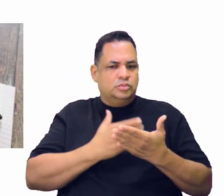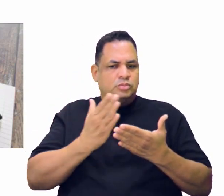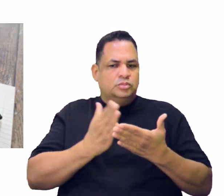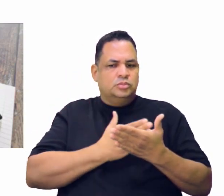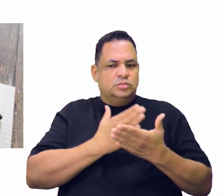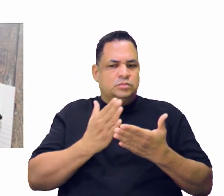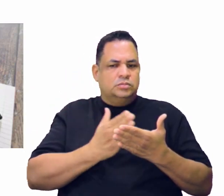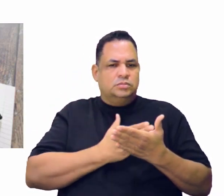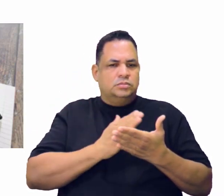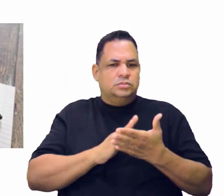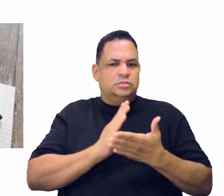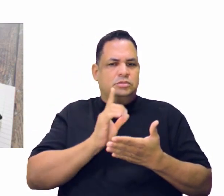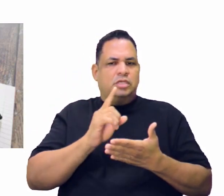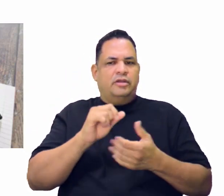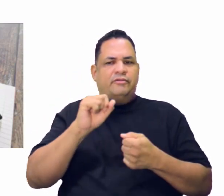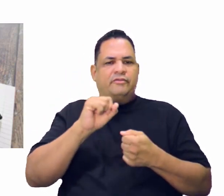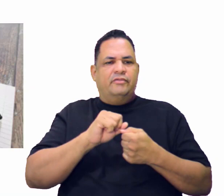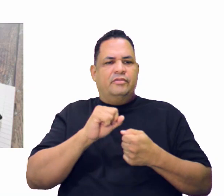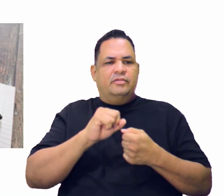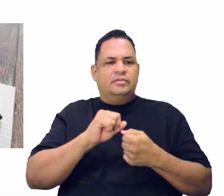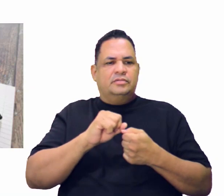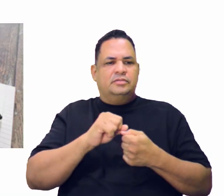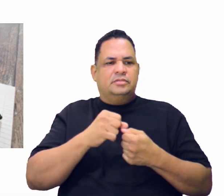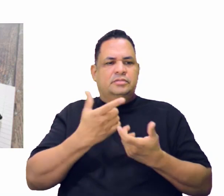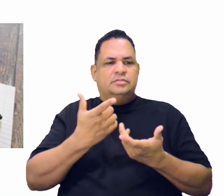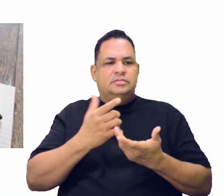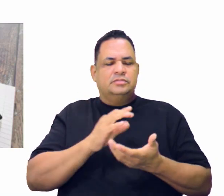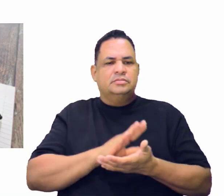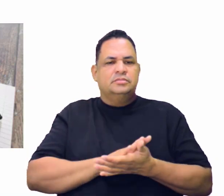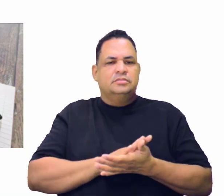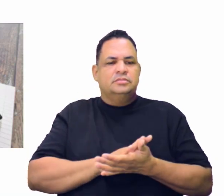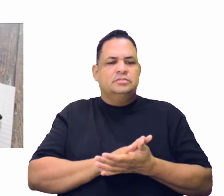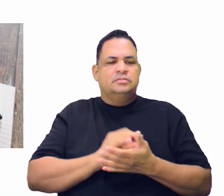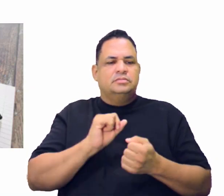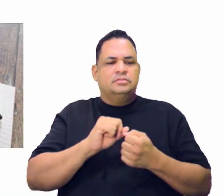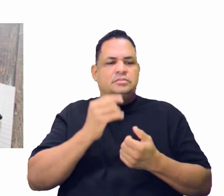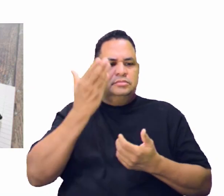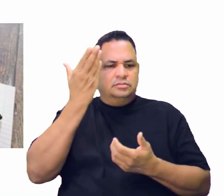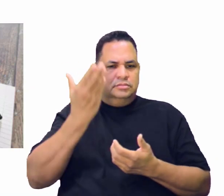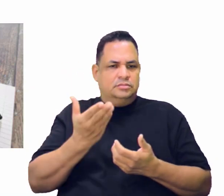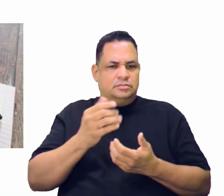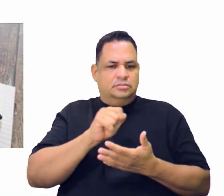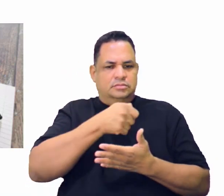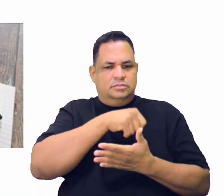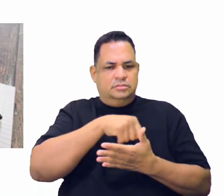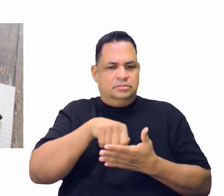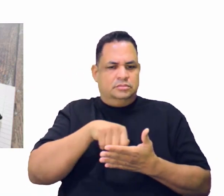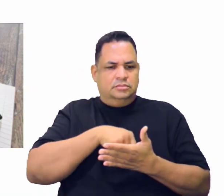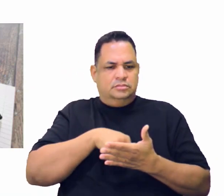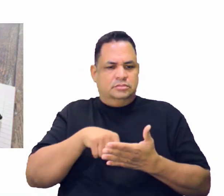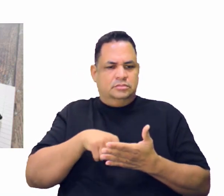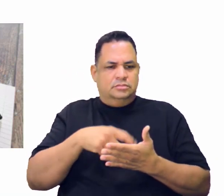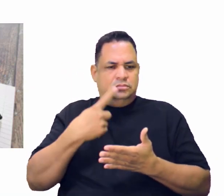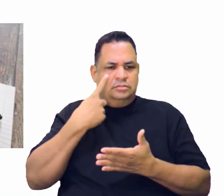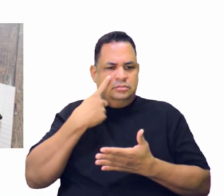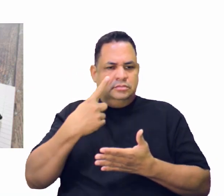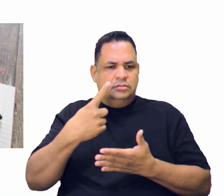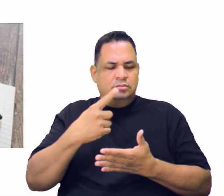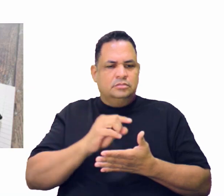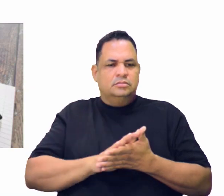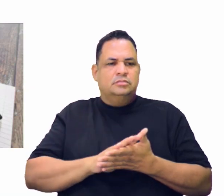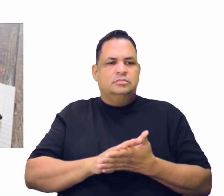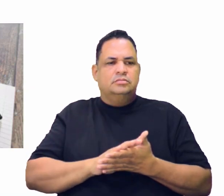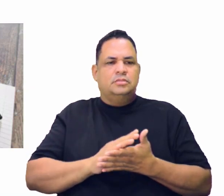um diário. Você já fez um diário? Se ainda não fez, amadinho, tá aqui a nossa produção, tá só? Esse